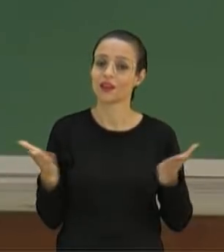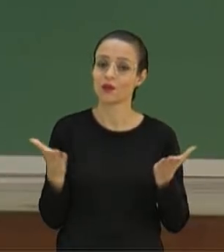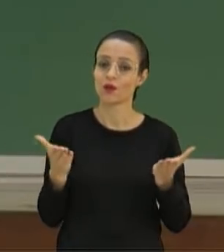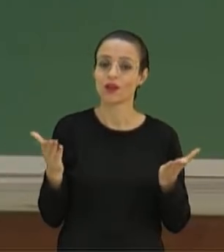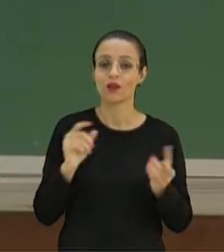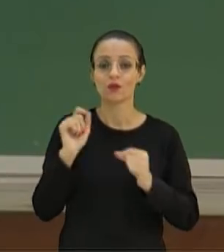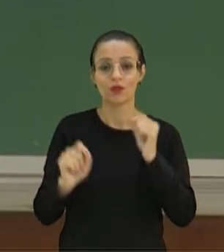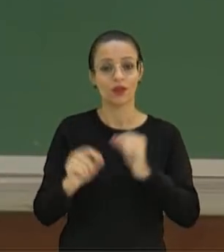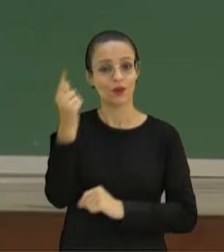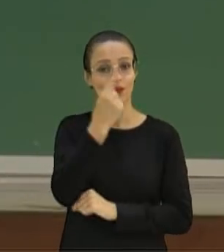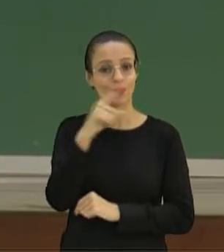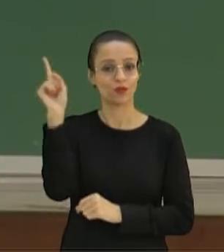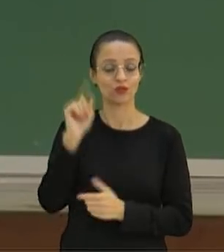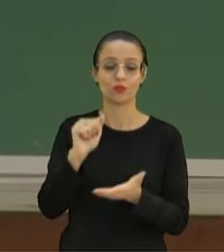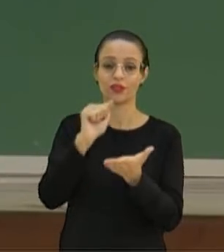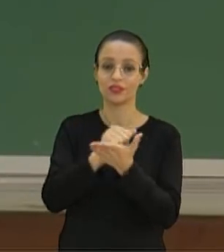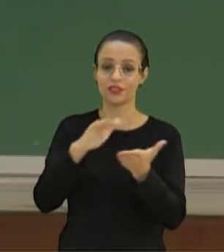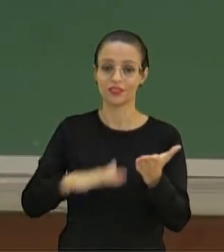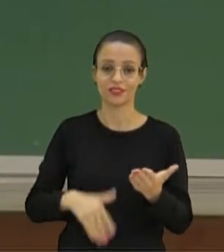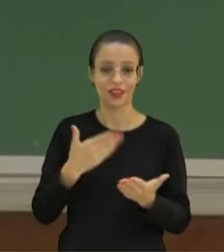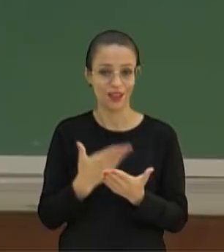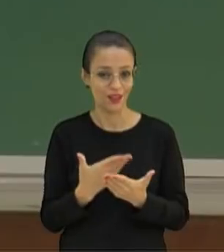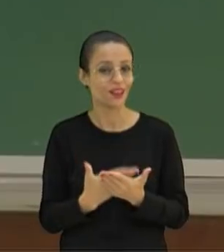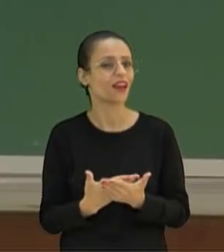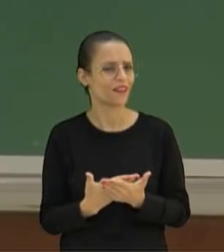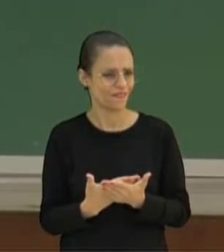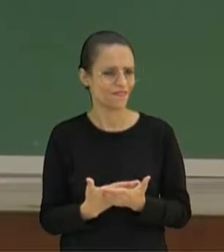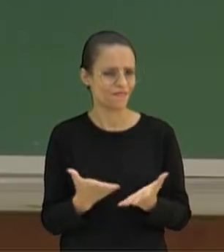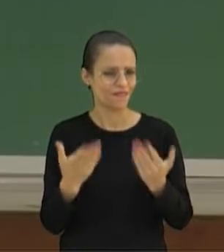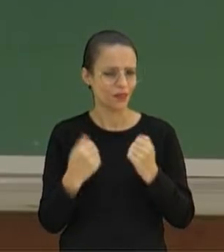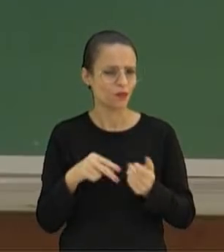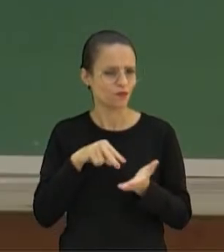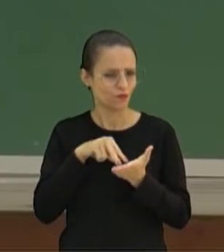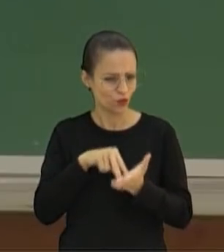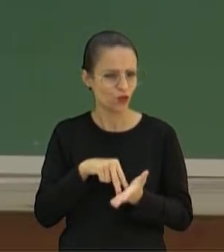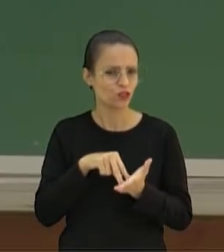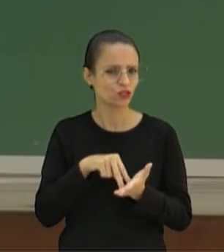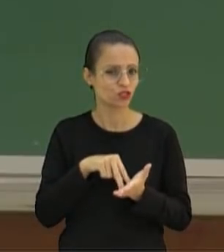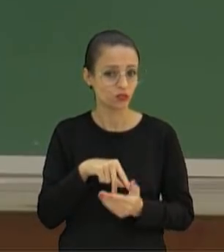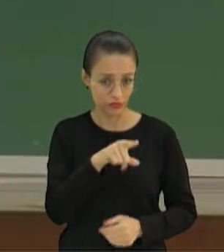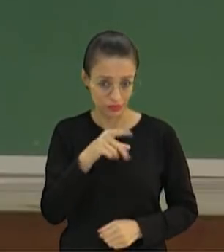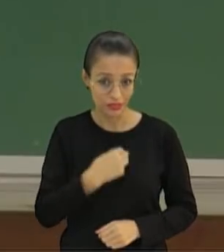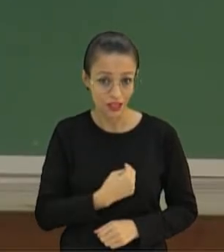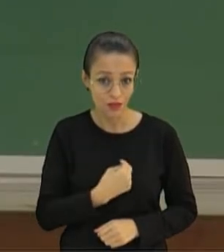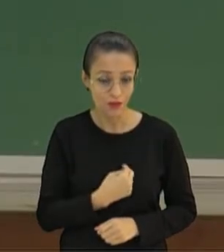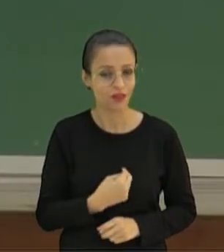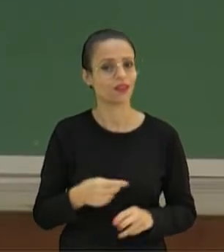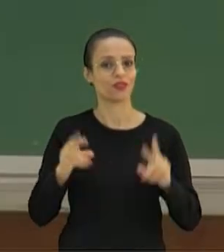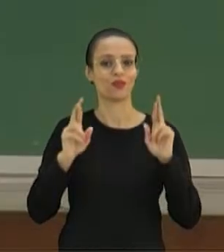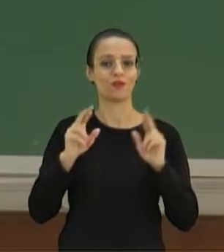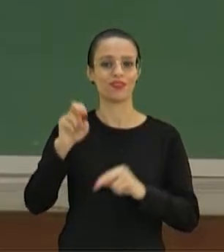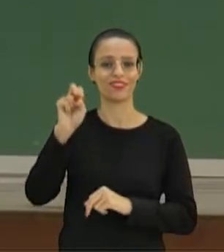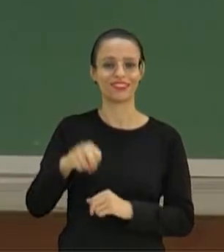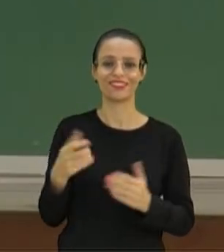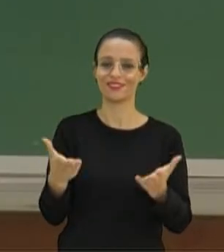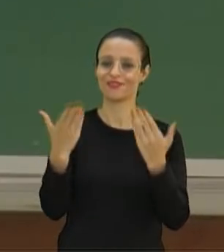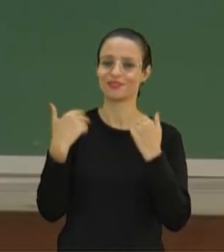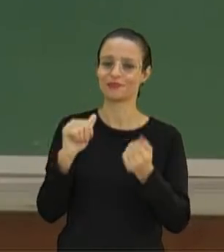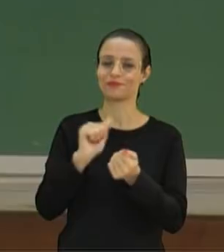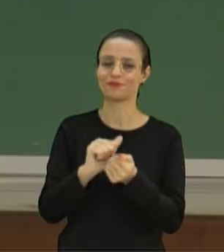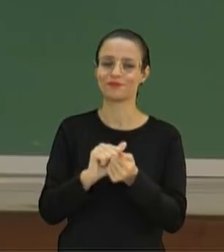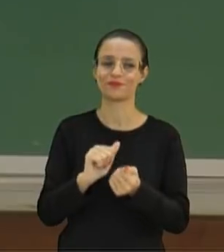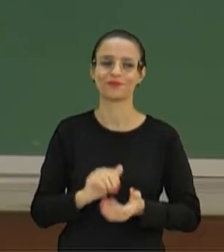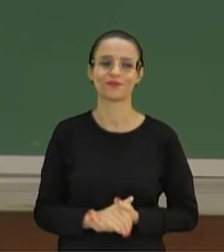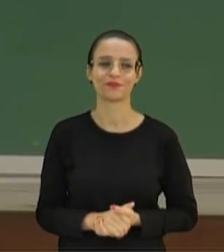vamos para o nosso último exercício da aula, hein? Firme e fortes aí? Estão aí? Espero que sim! Vamos juntos com a